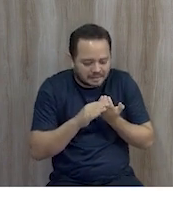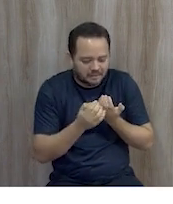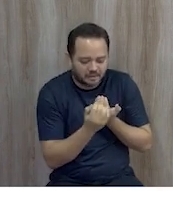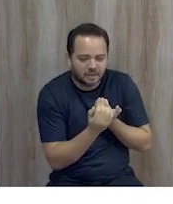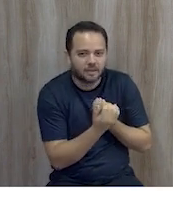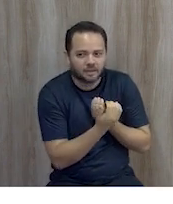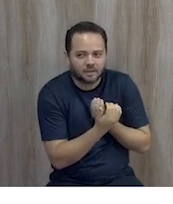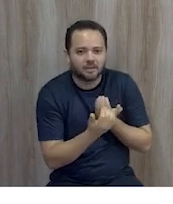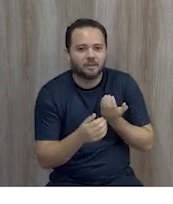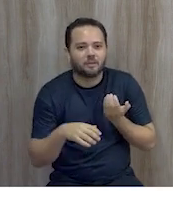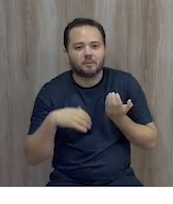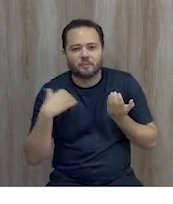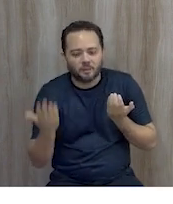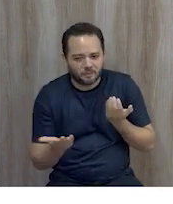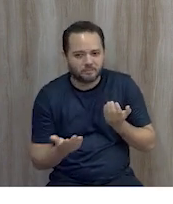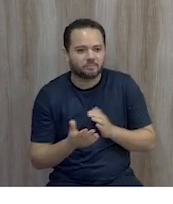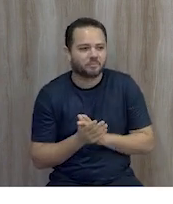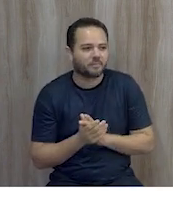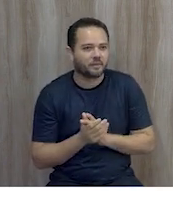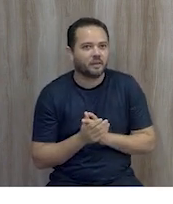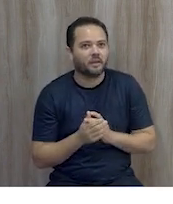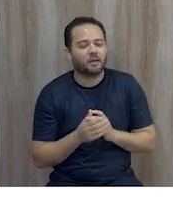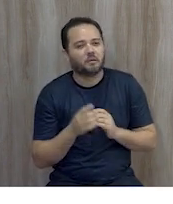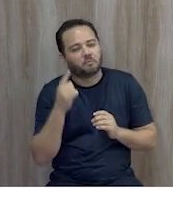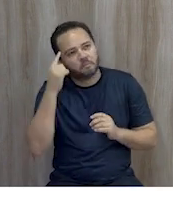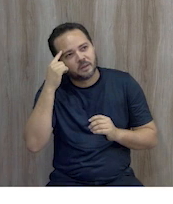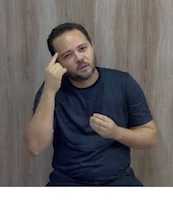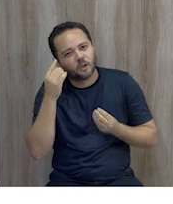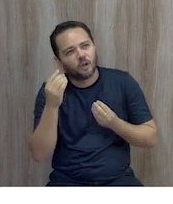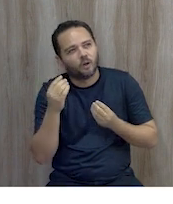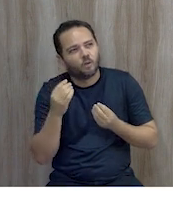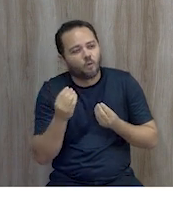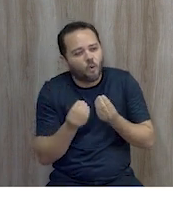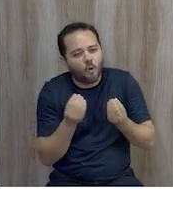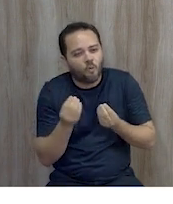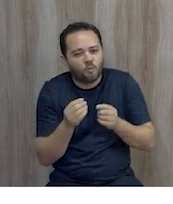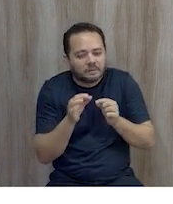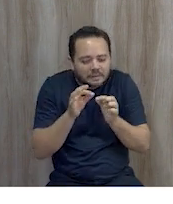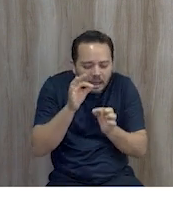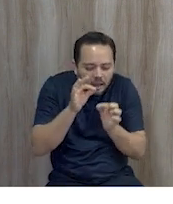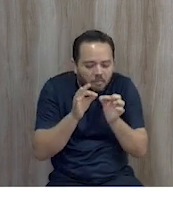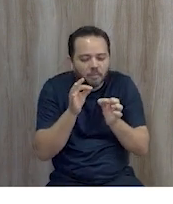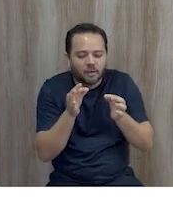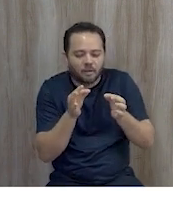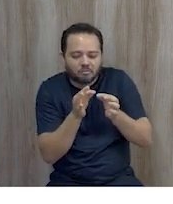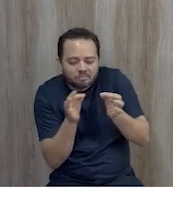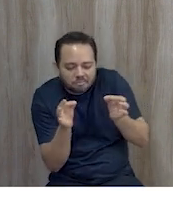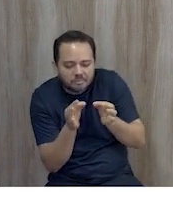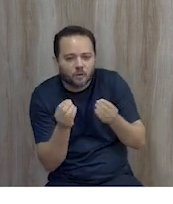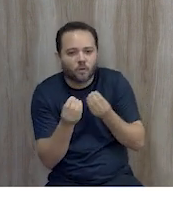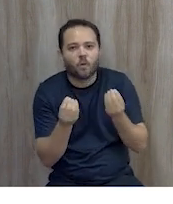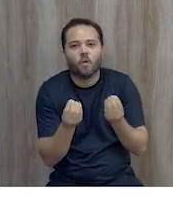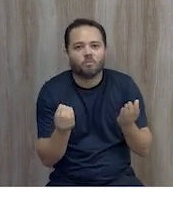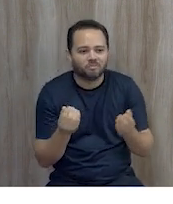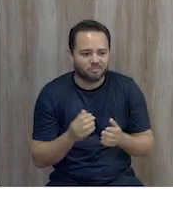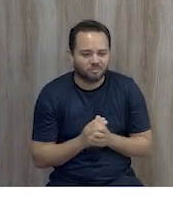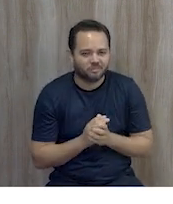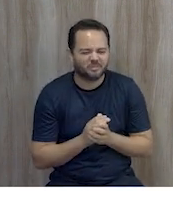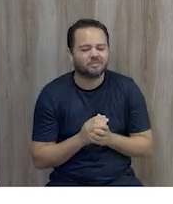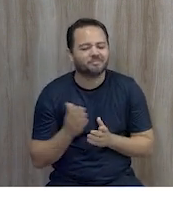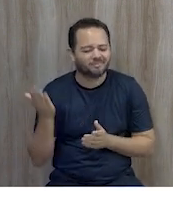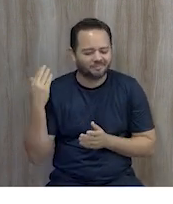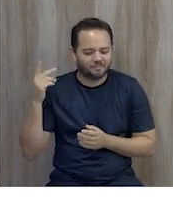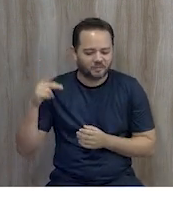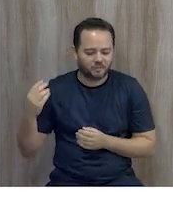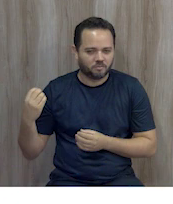que é a previsibilidade do recobrimento radicular. Um dia um professor falou assim para mim, a gente demora 5 anos para aprender uma